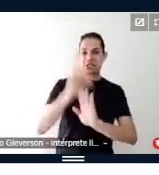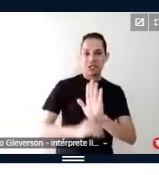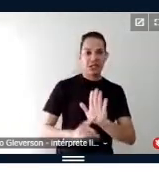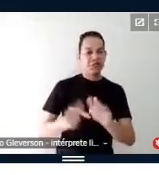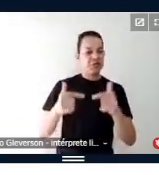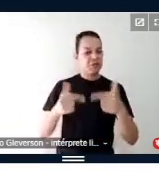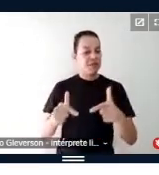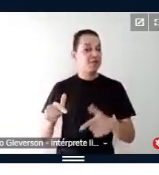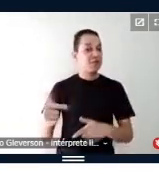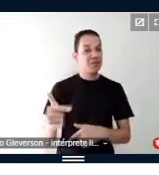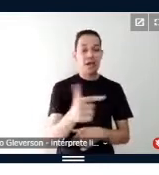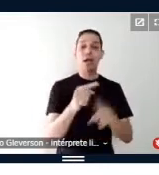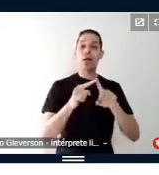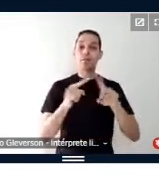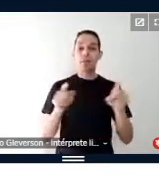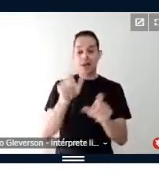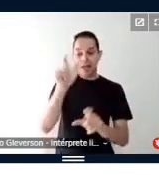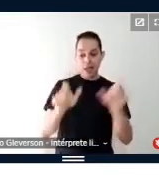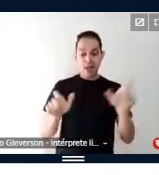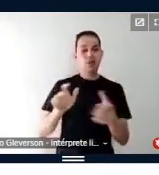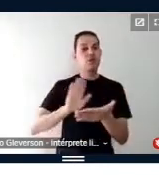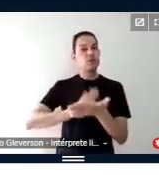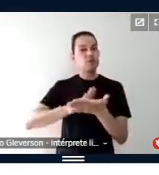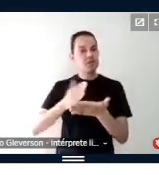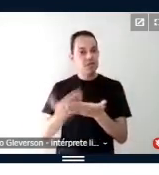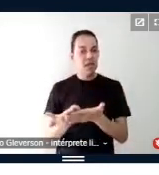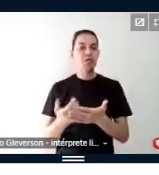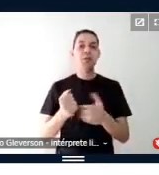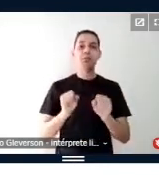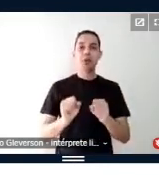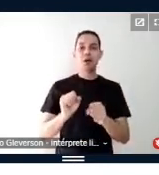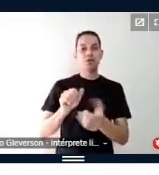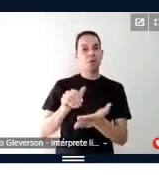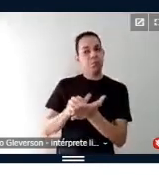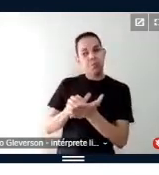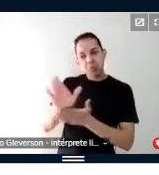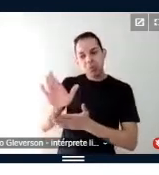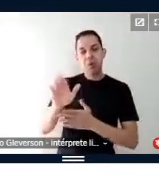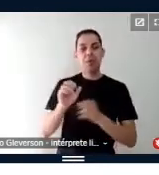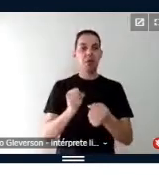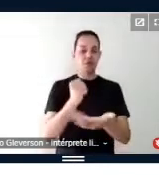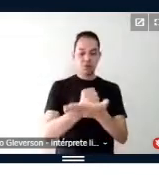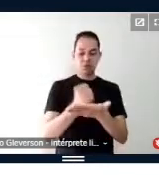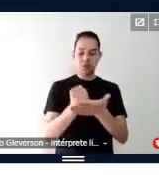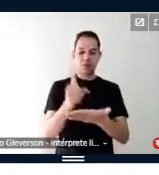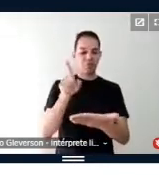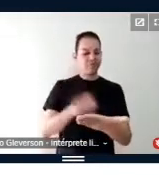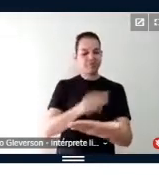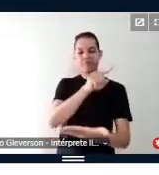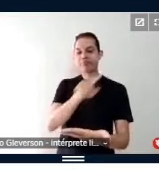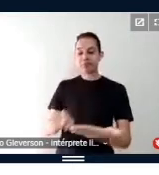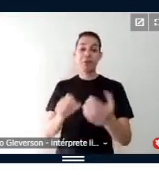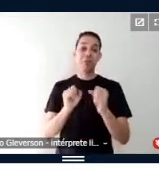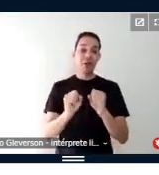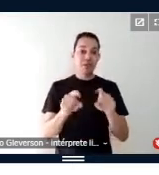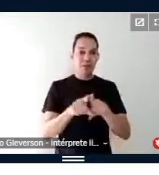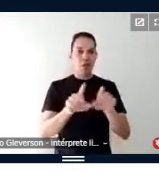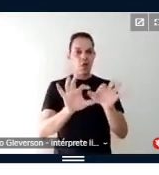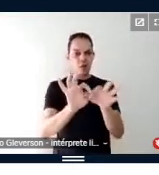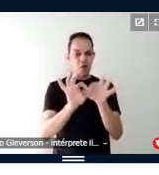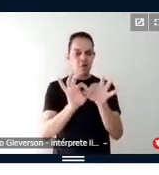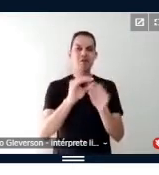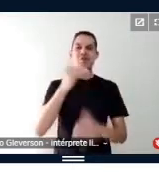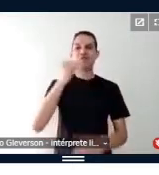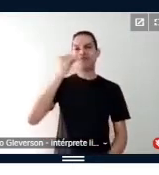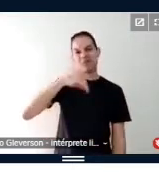intérprete pode vir a mudar, pode vir a ser demitido, pode haver uma quebra de contrato, então o vínculo ainda é frágil